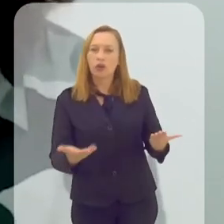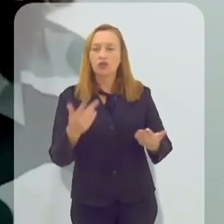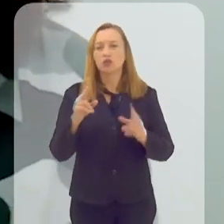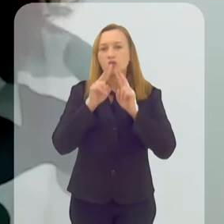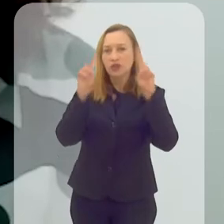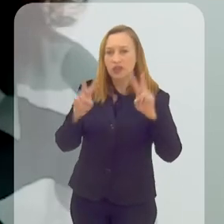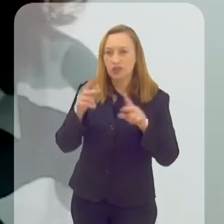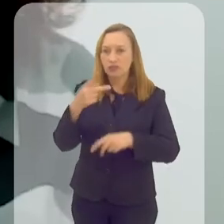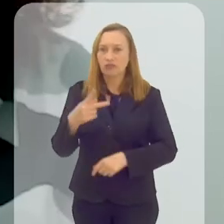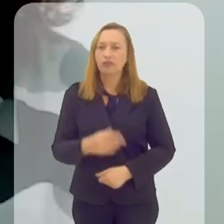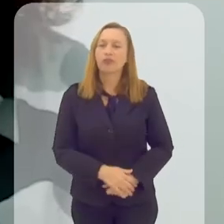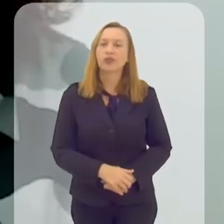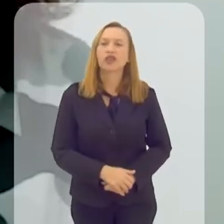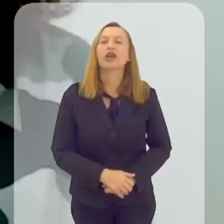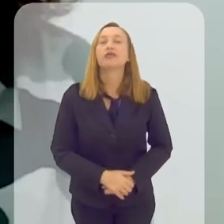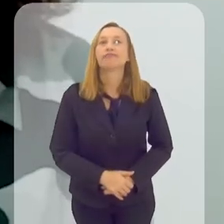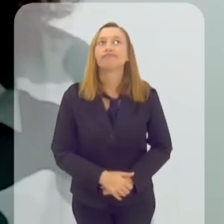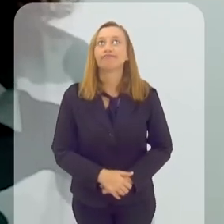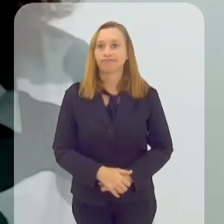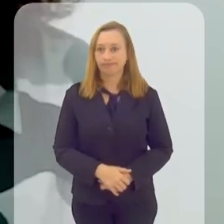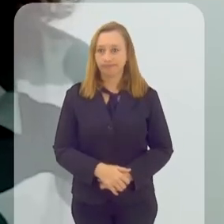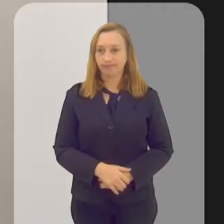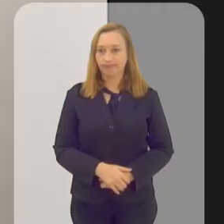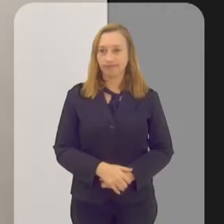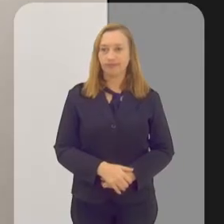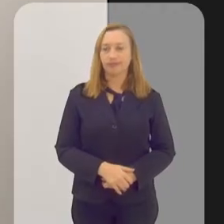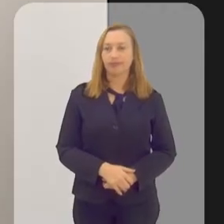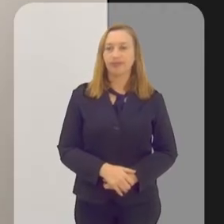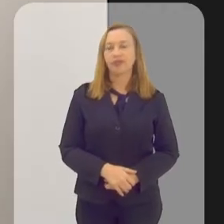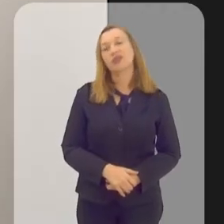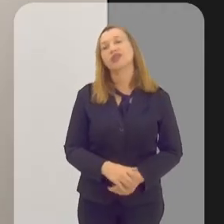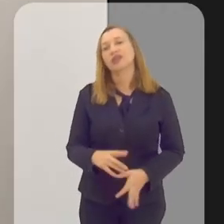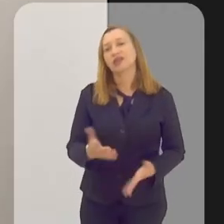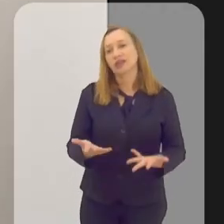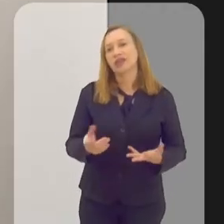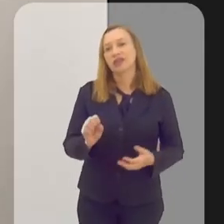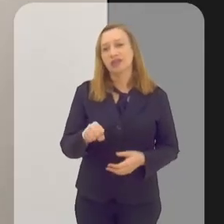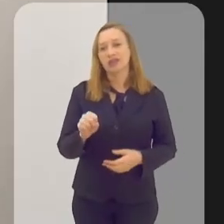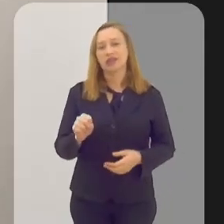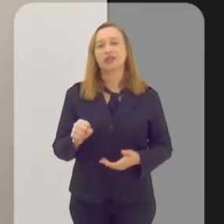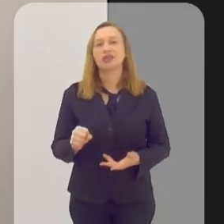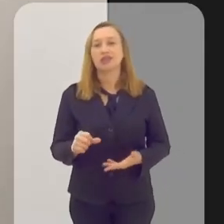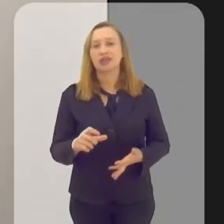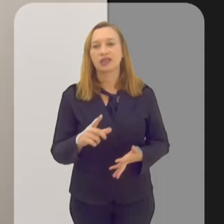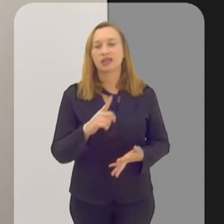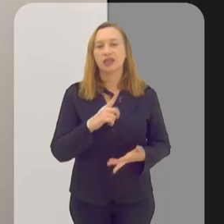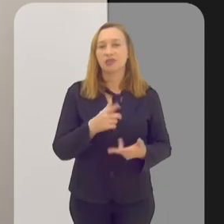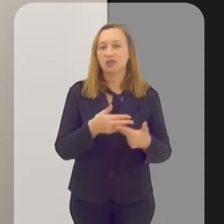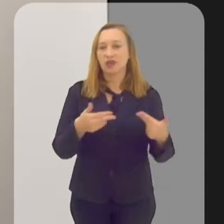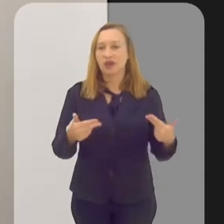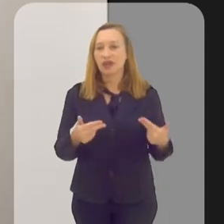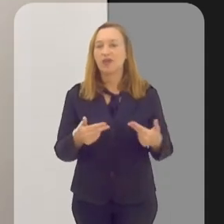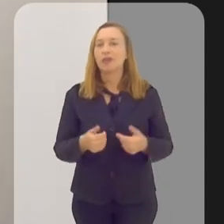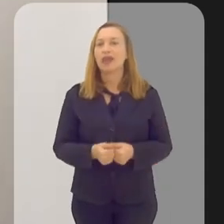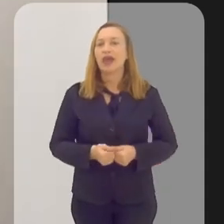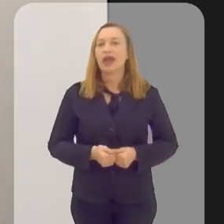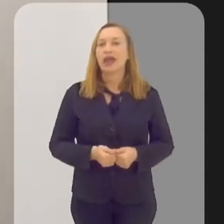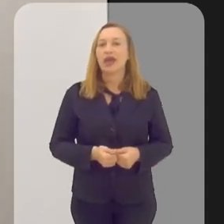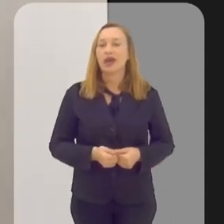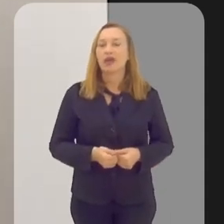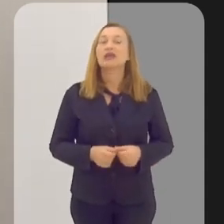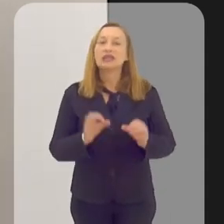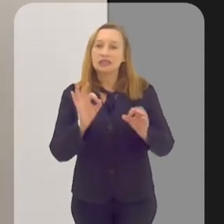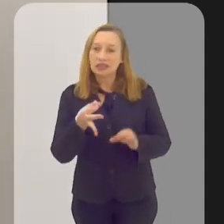forma diferente. Qual a sua visão sobre isso? A gente tem até aí a nomenclatura dos washings, né? RH washing e por